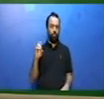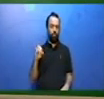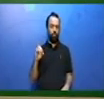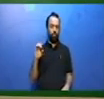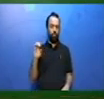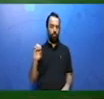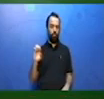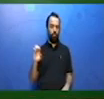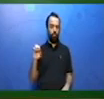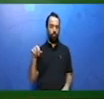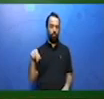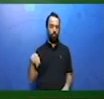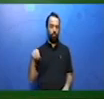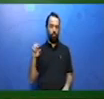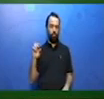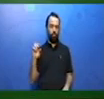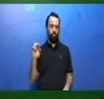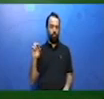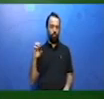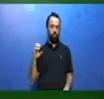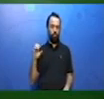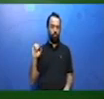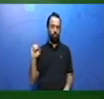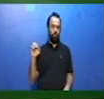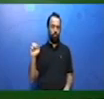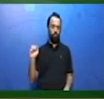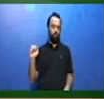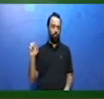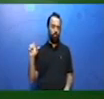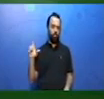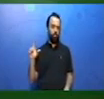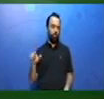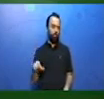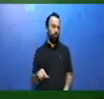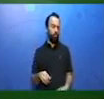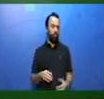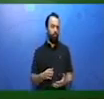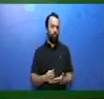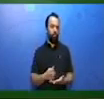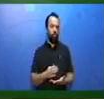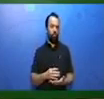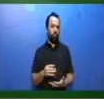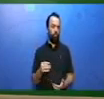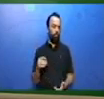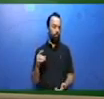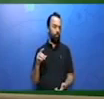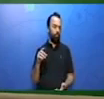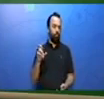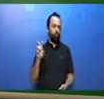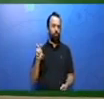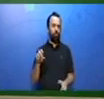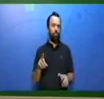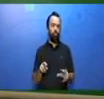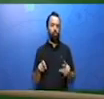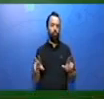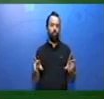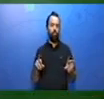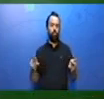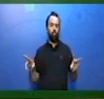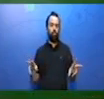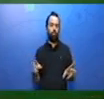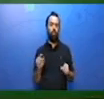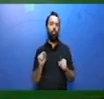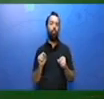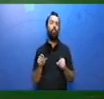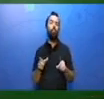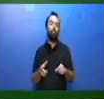Próximo. Na página 113 ainda. Quais são as diferenças entre eles? Bastante,